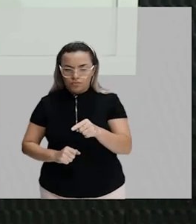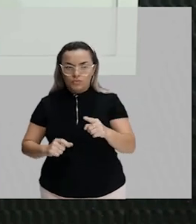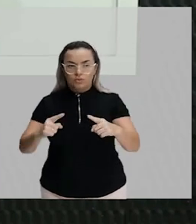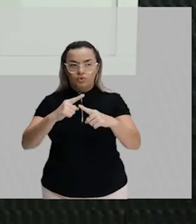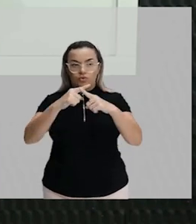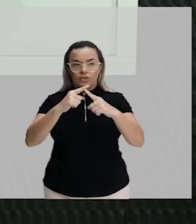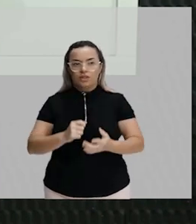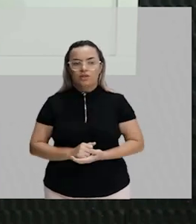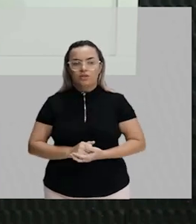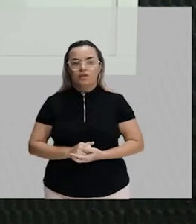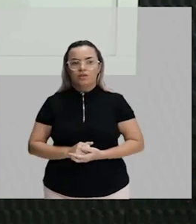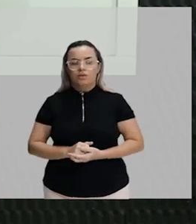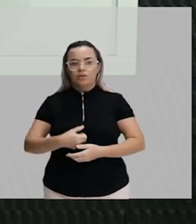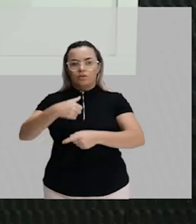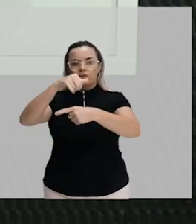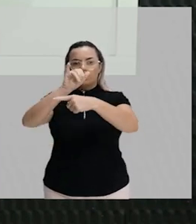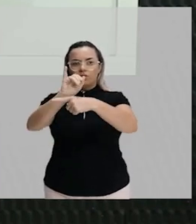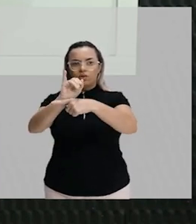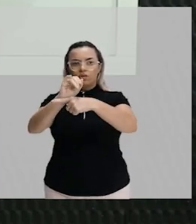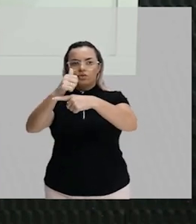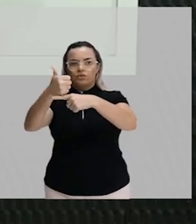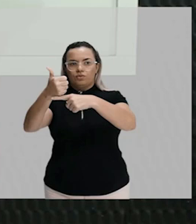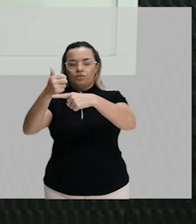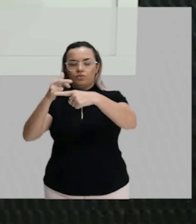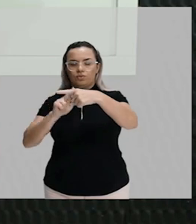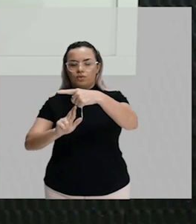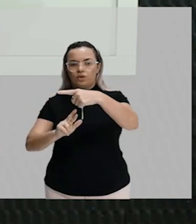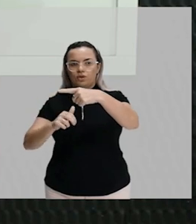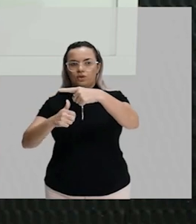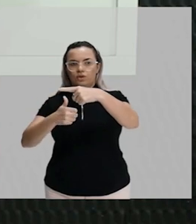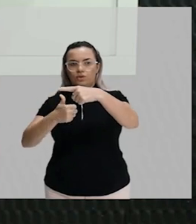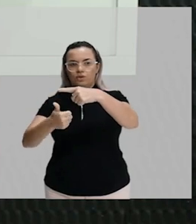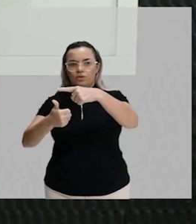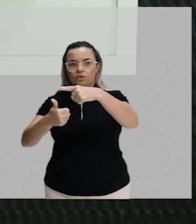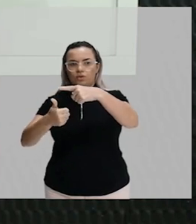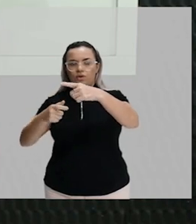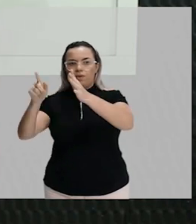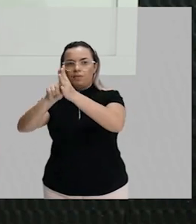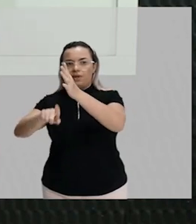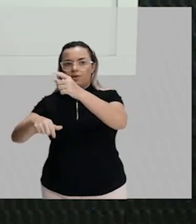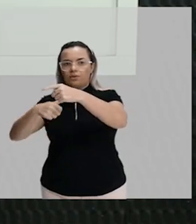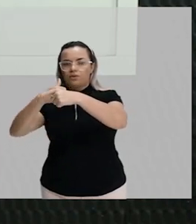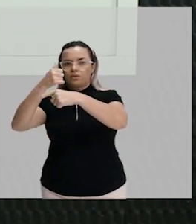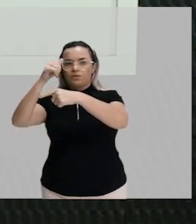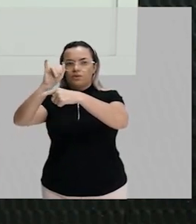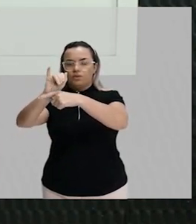1 sobre R1 menos corrente 2 sobre